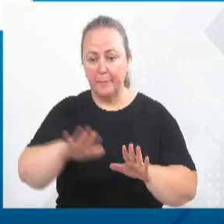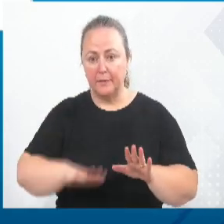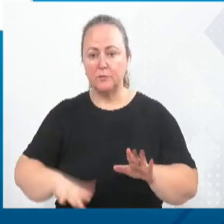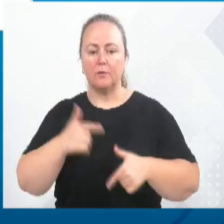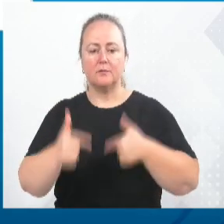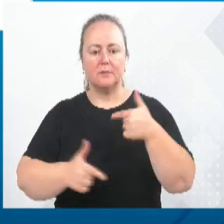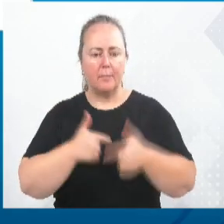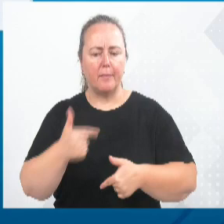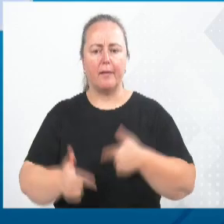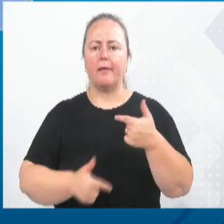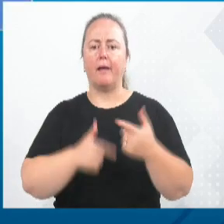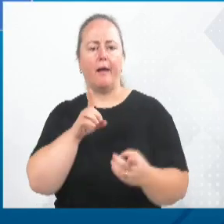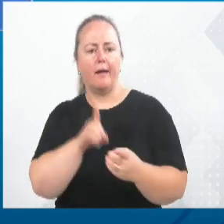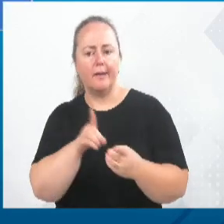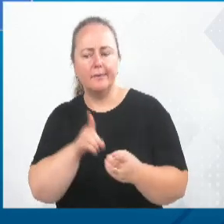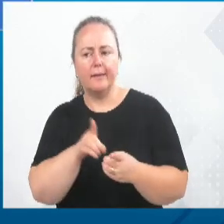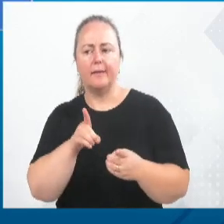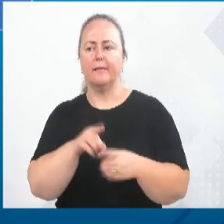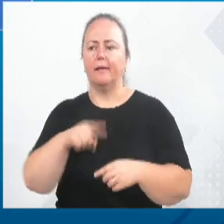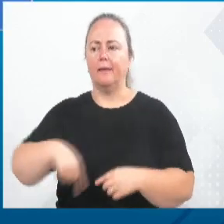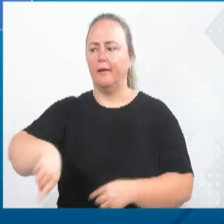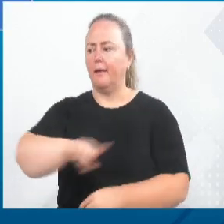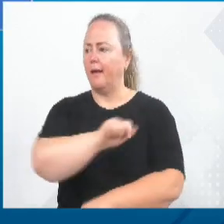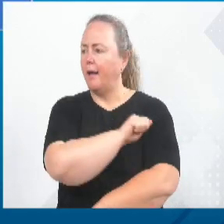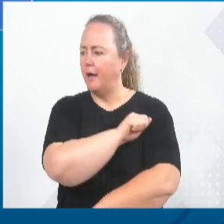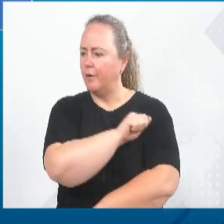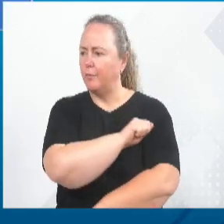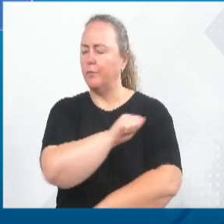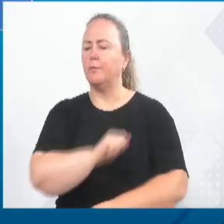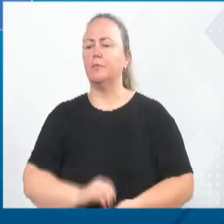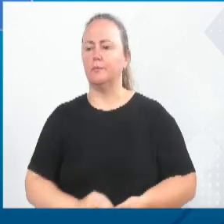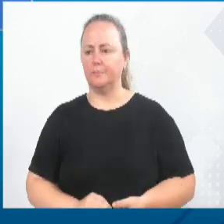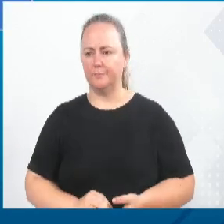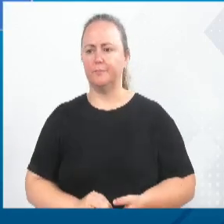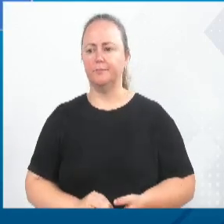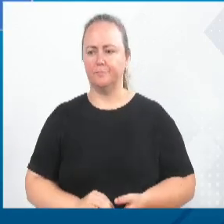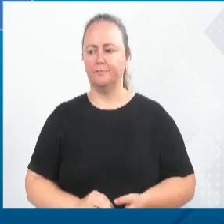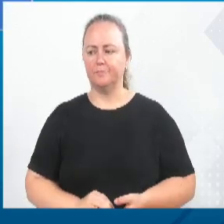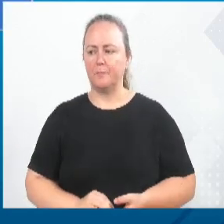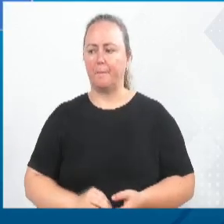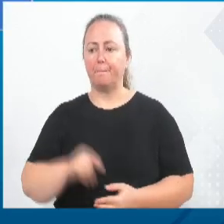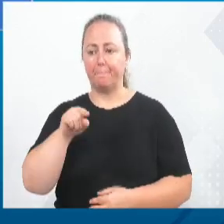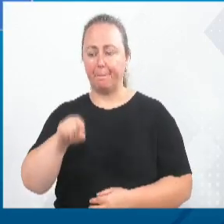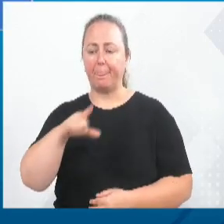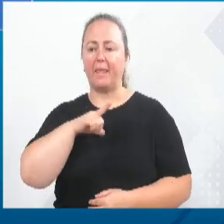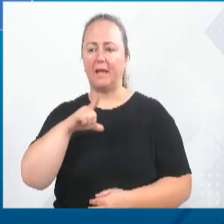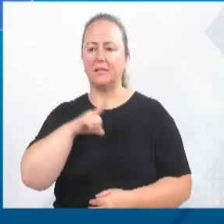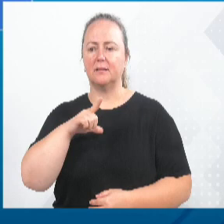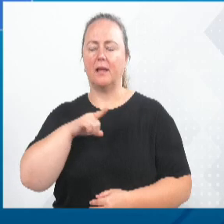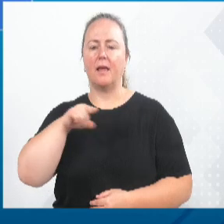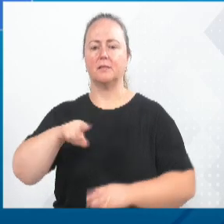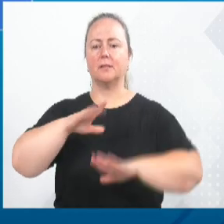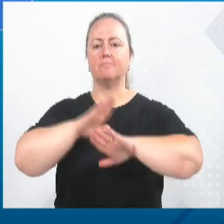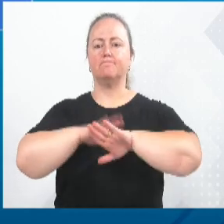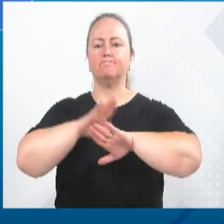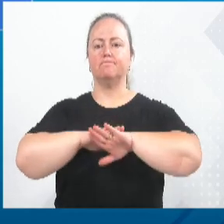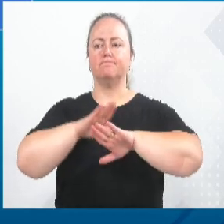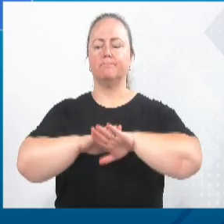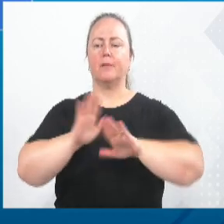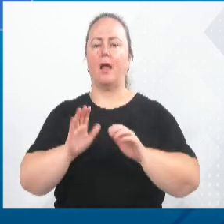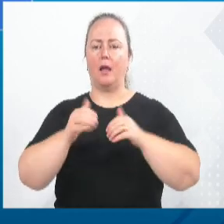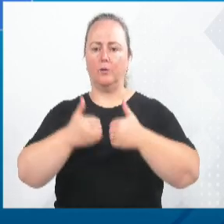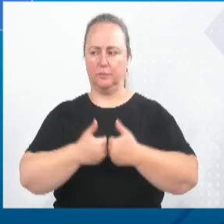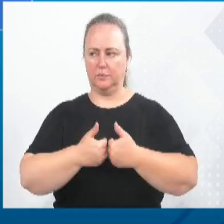essas pessoas eh com esses alunos eh que TM essa deficiência oculta é no caso